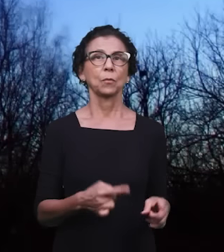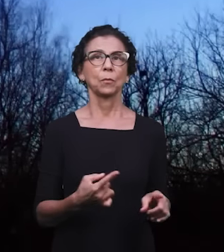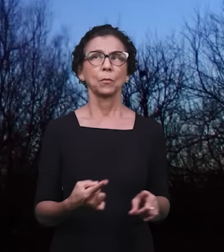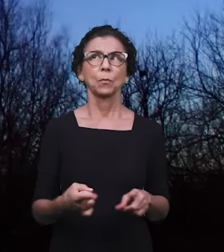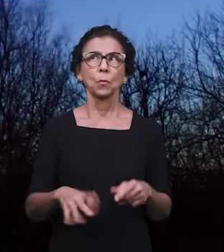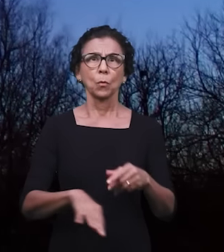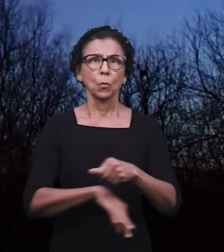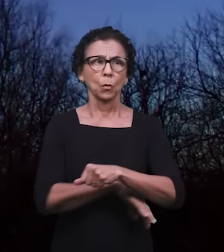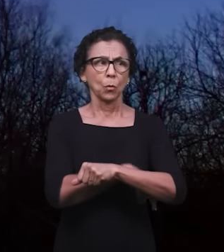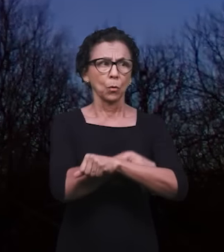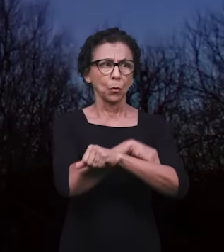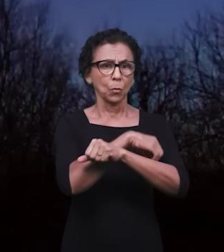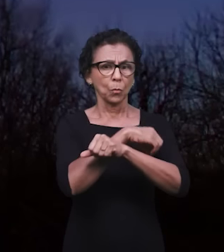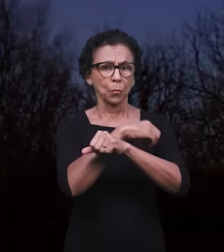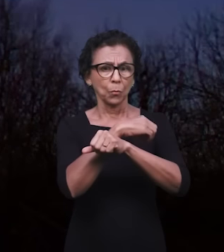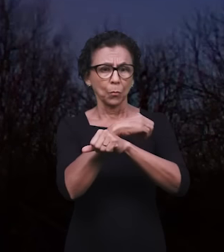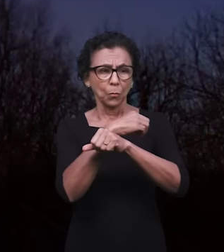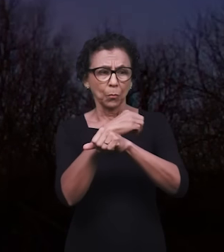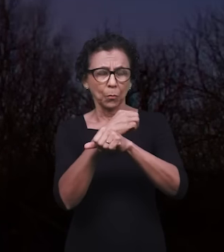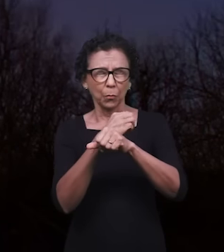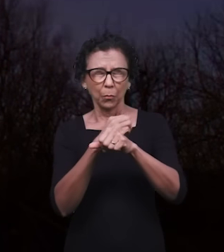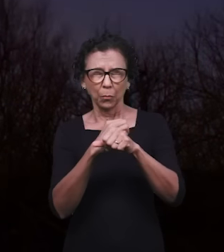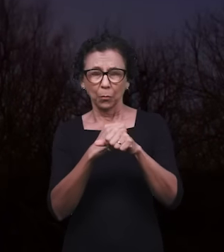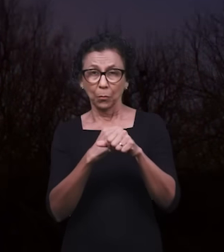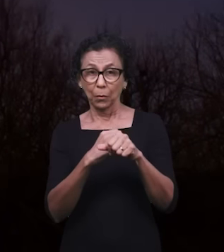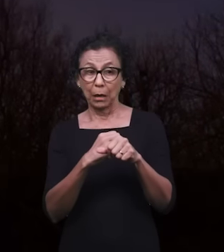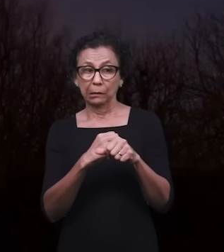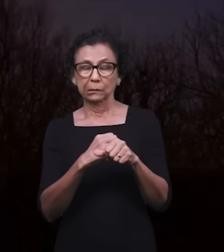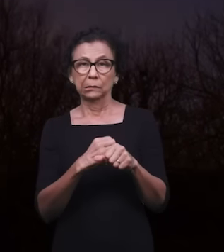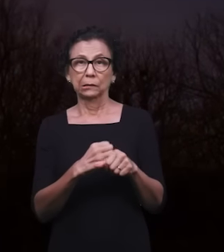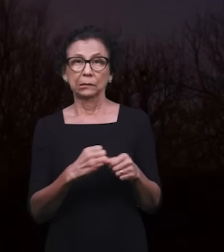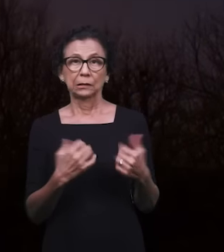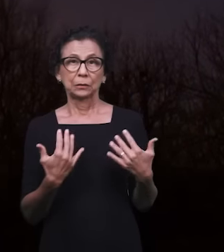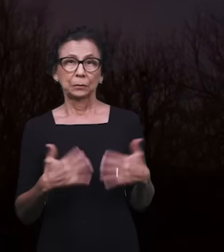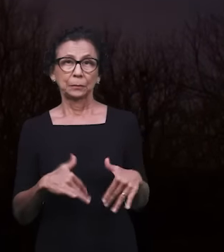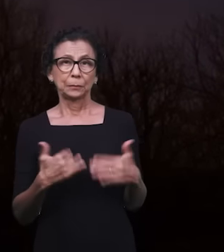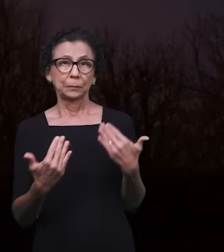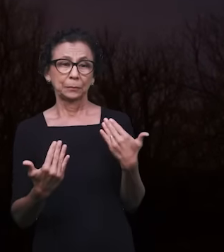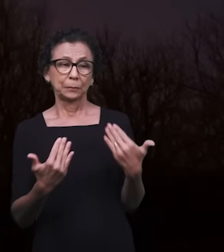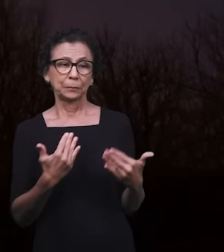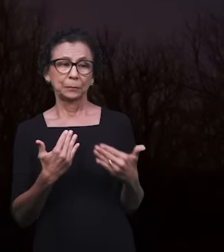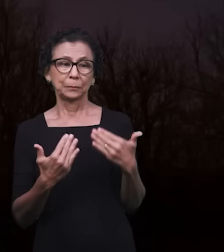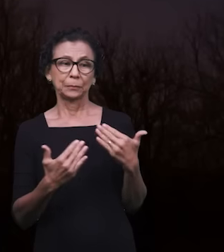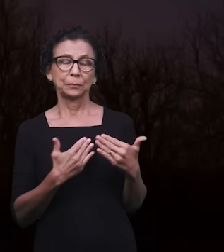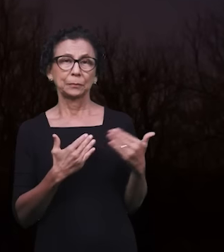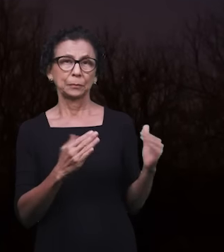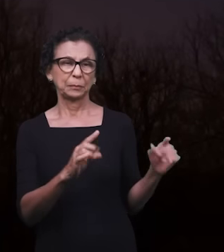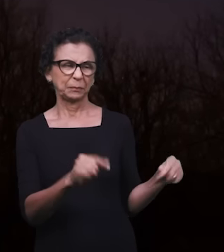A sombra da noite se aproxima